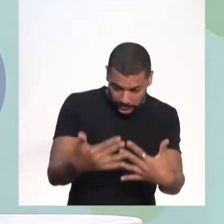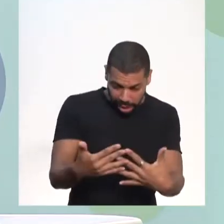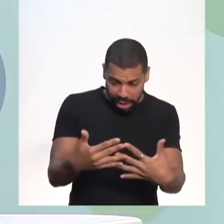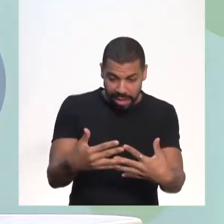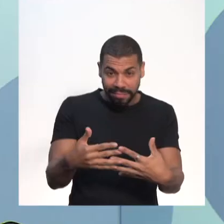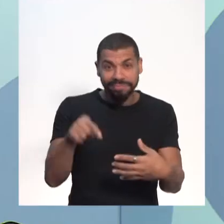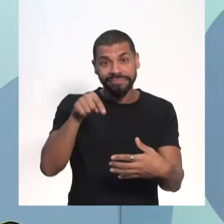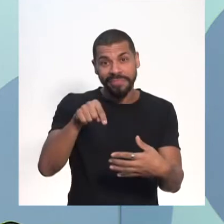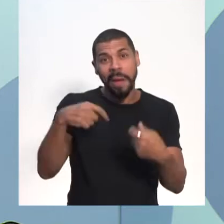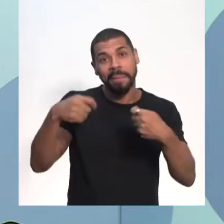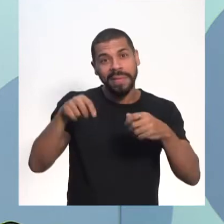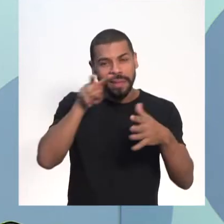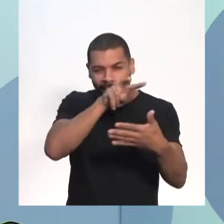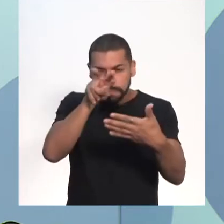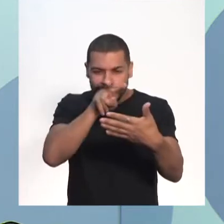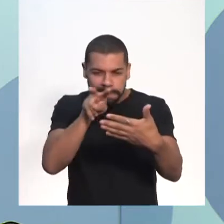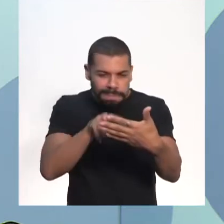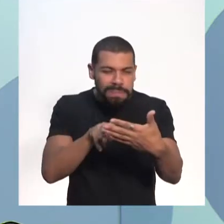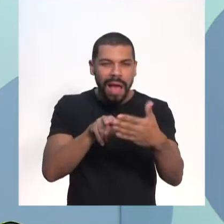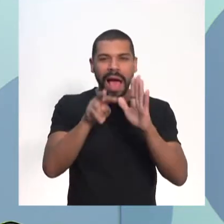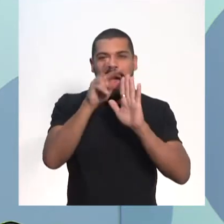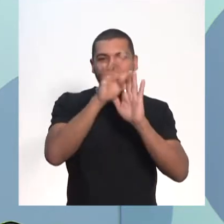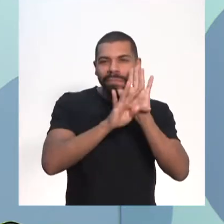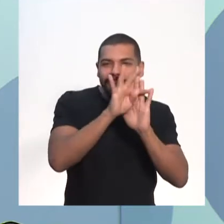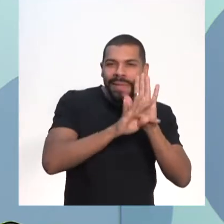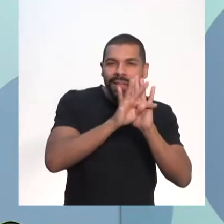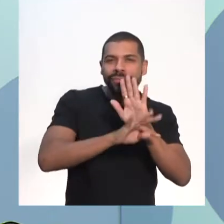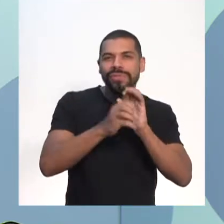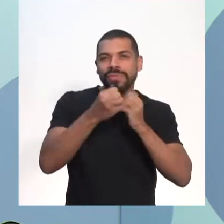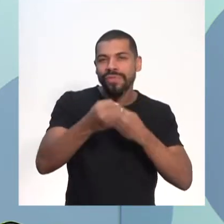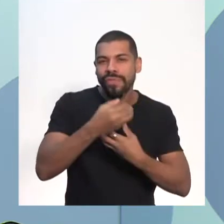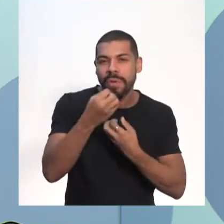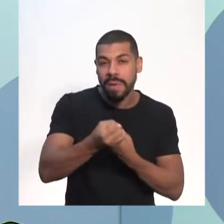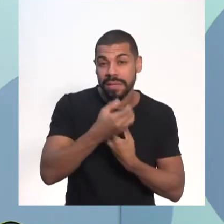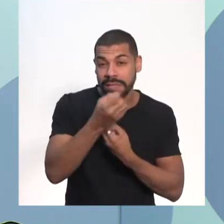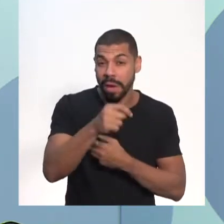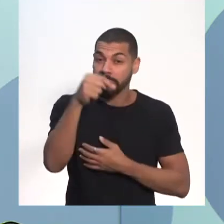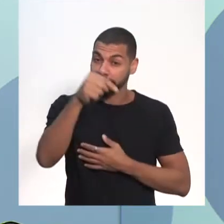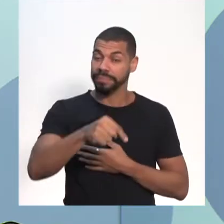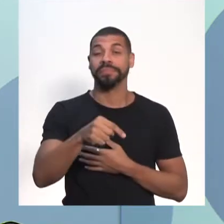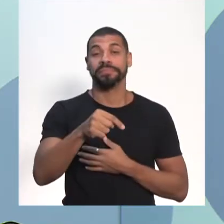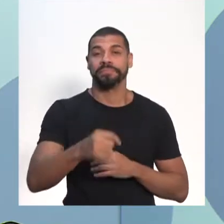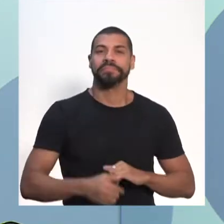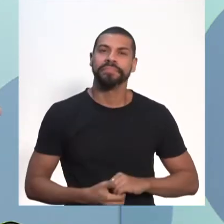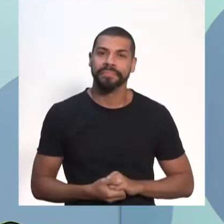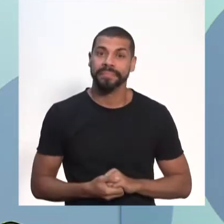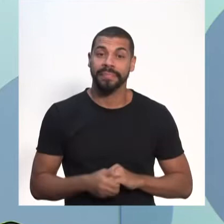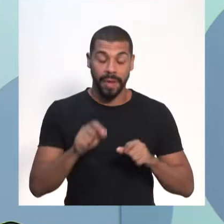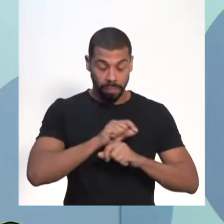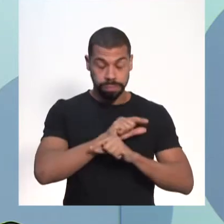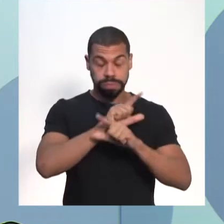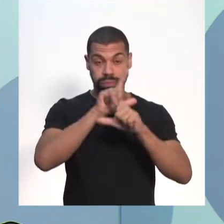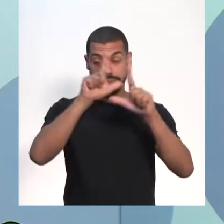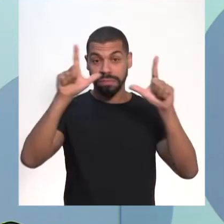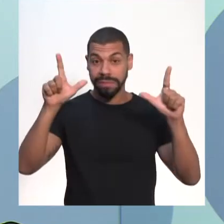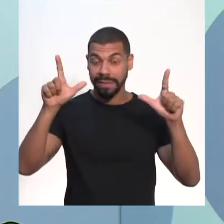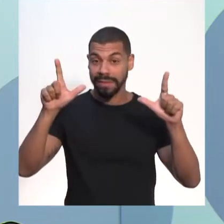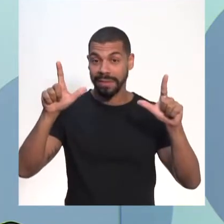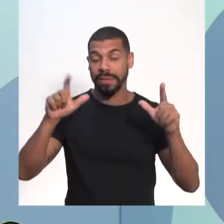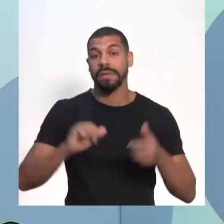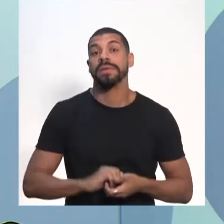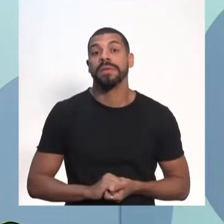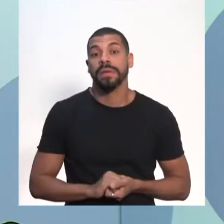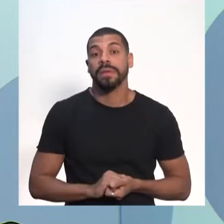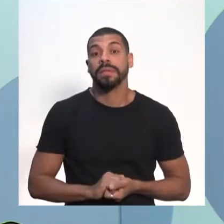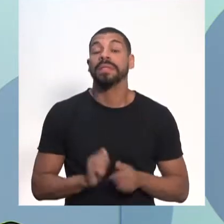de forma mais explícita as informações. Então, é uma habilidade ampla, bastante ampla,